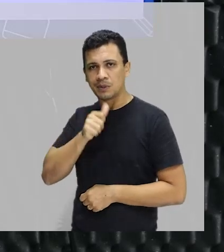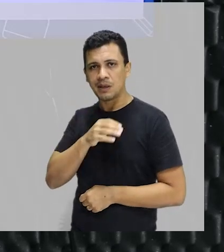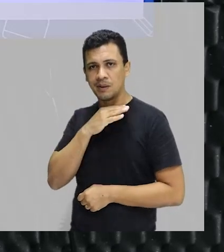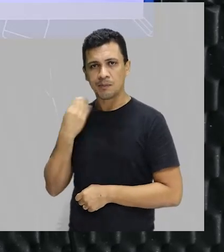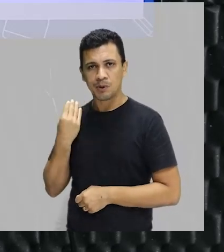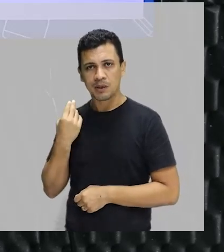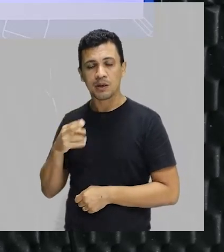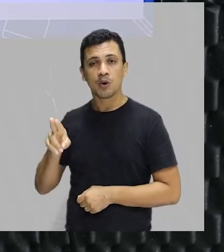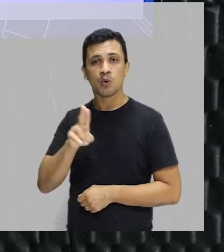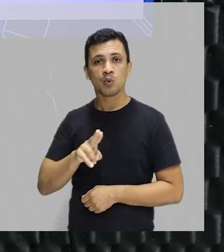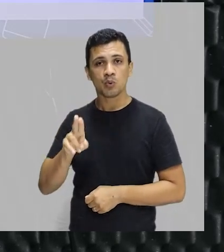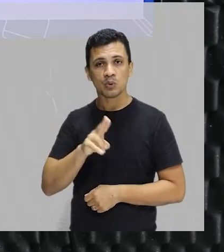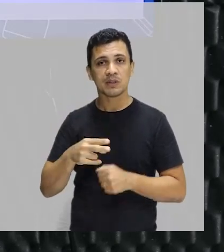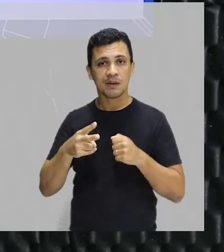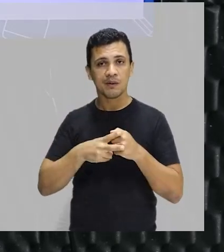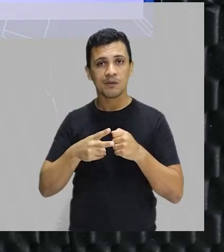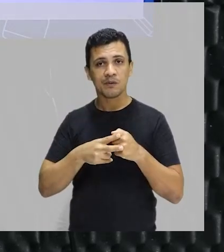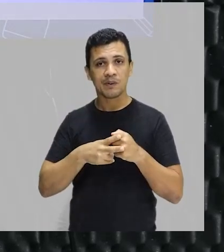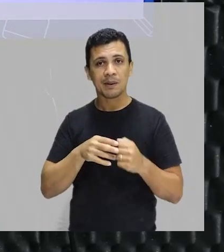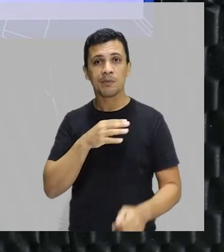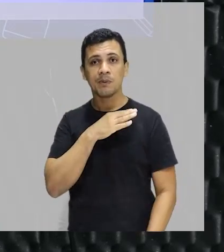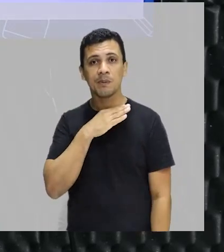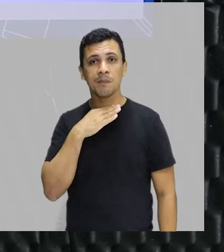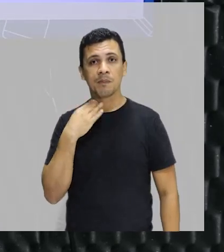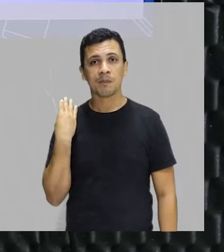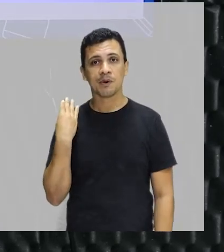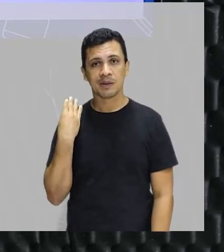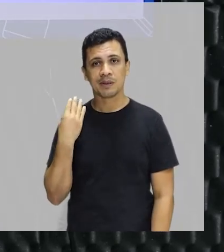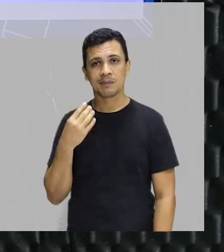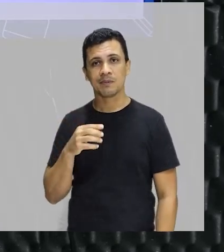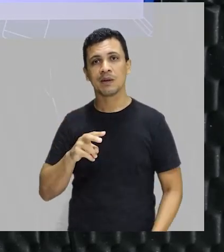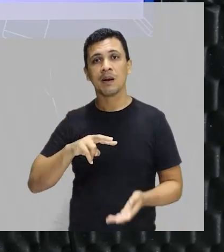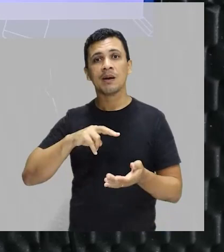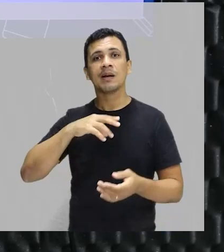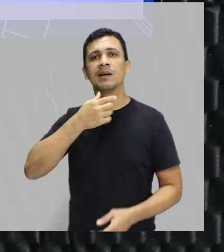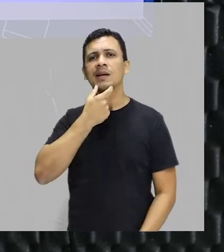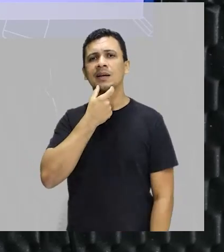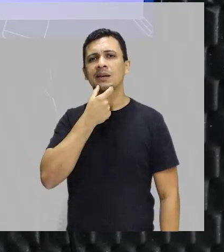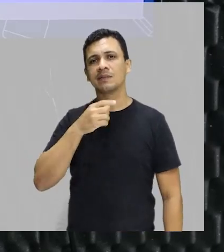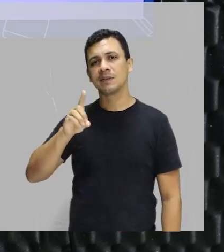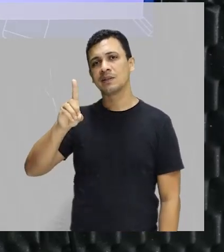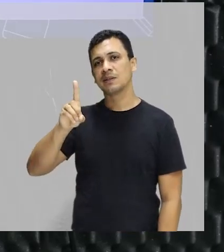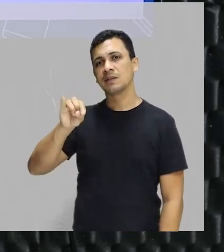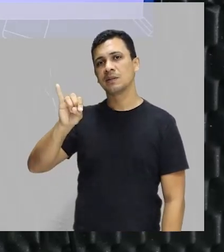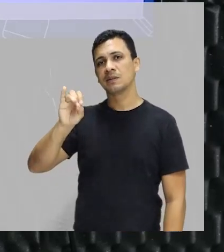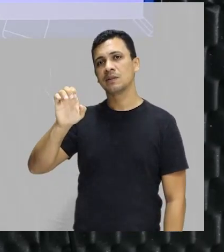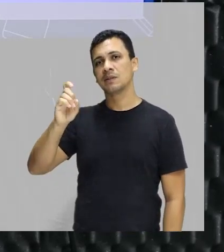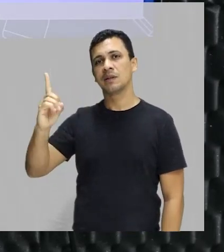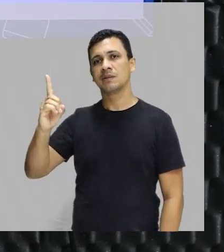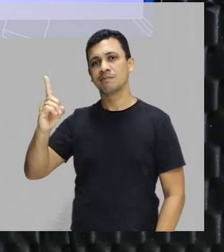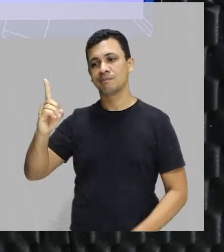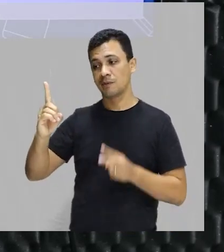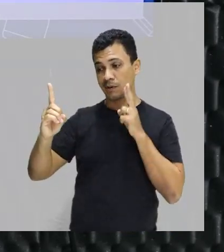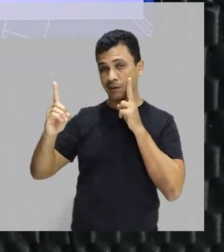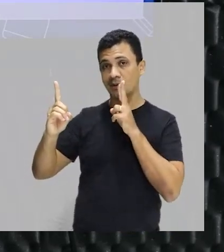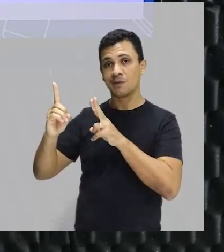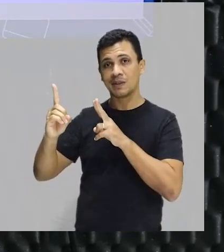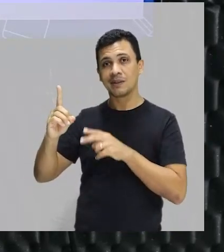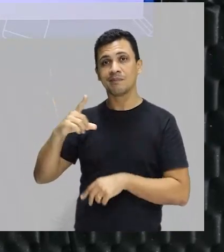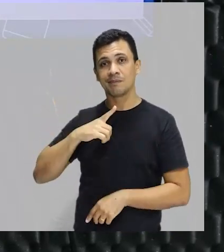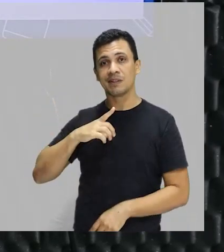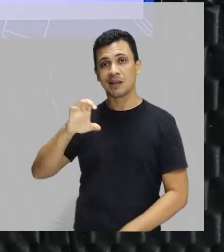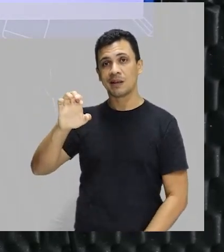utilizado foi o verbo morrer. Ou seja, o verbo died. Se você analisar esse verbo, ele tem ed. Ele é um